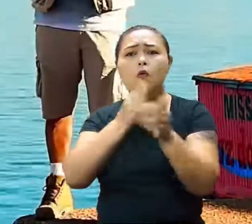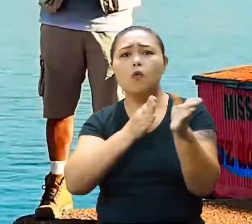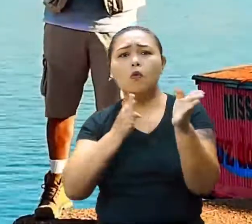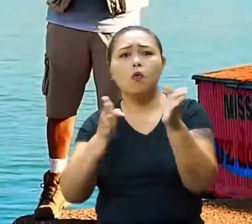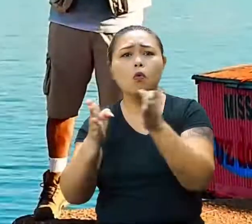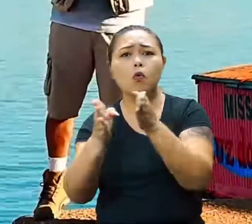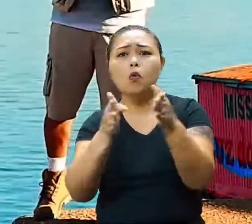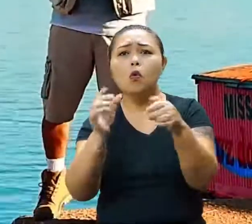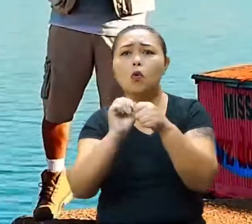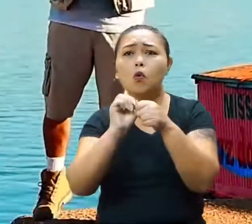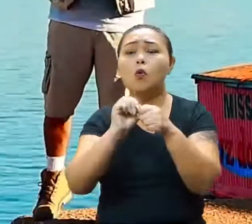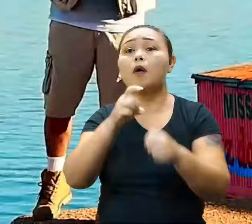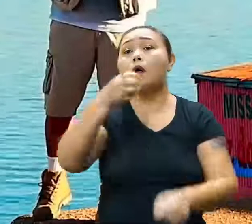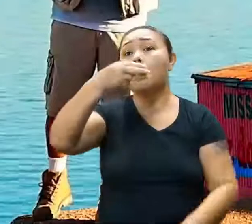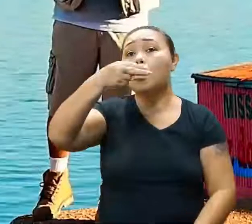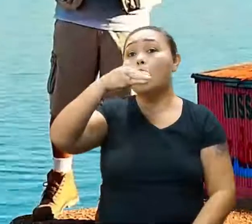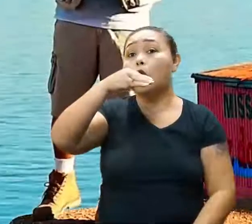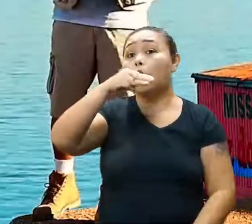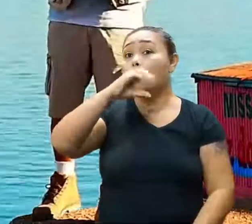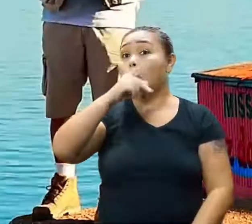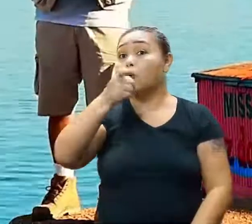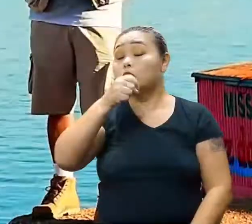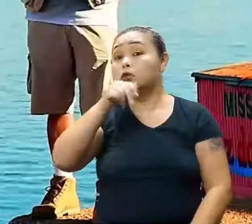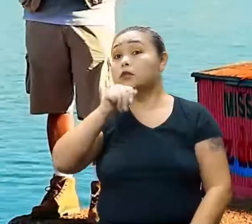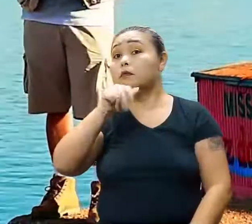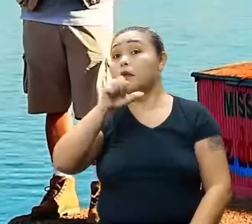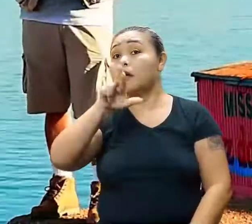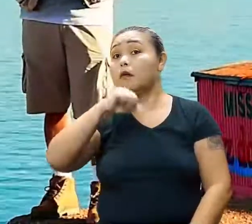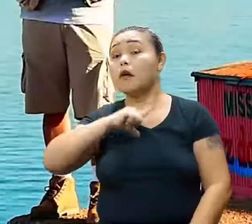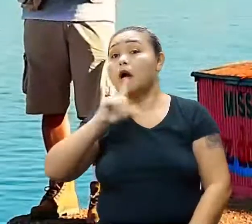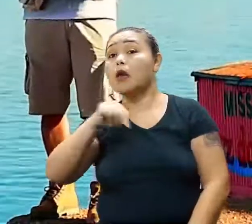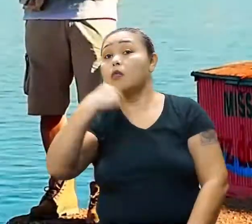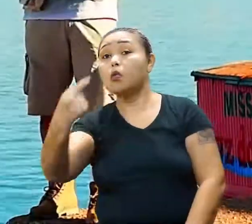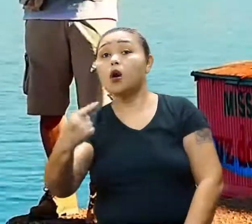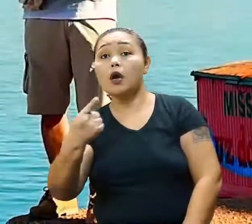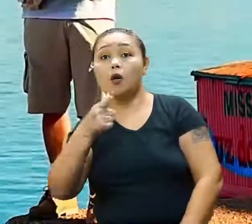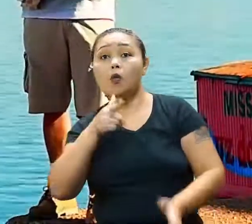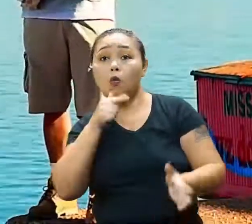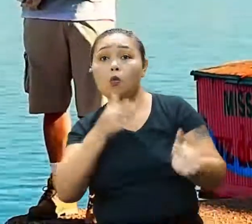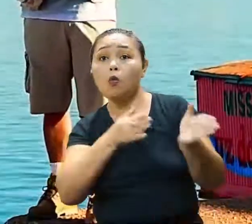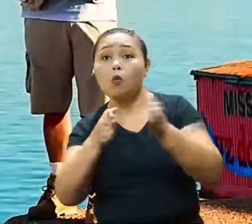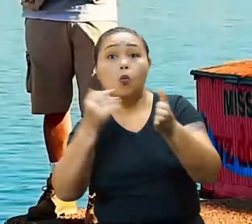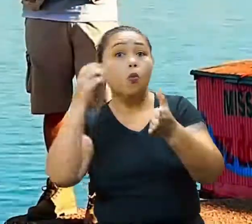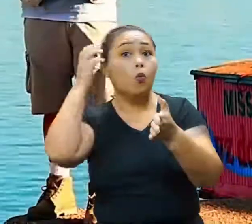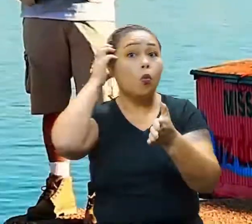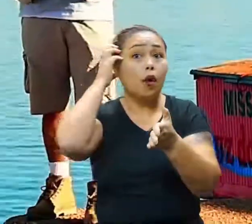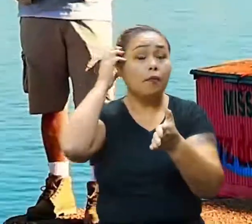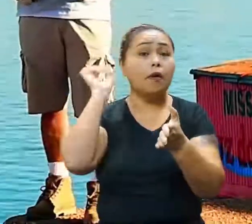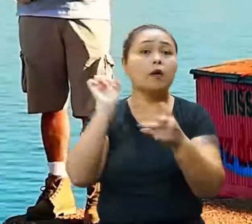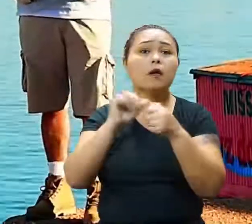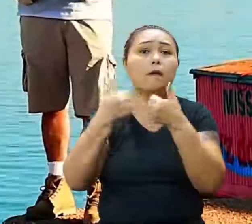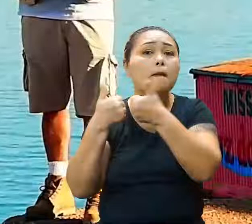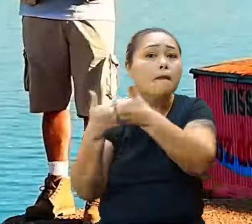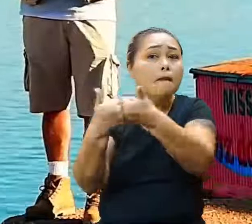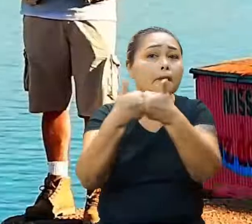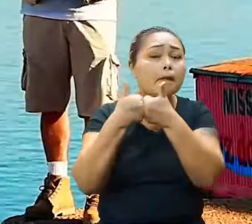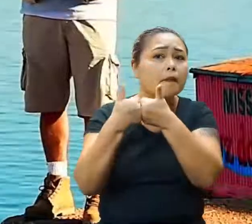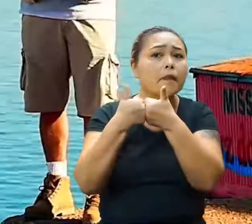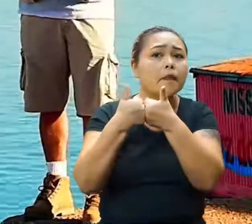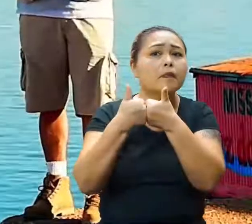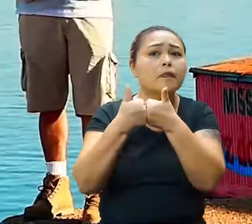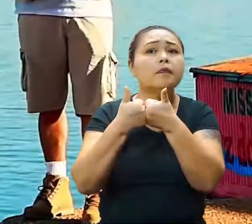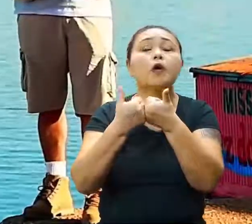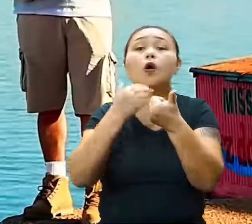o rio Coxipó-Mirim é afluente do rio Cuiabá. Exatamente próximo ao rio